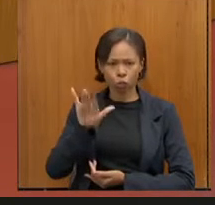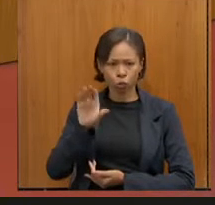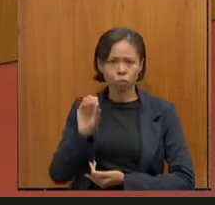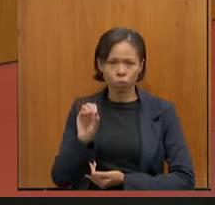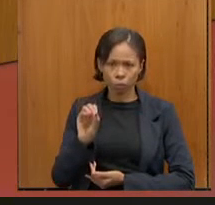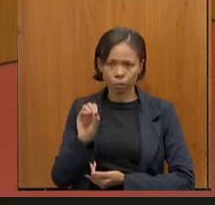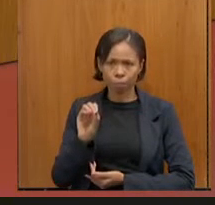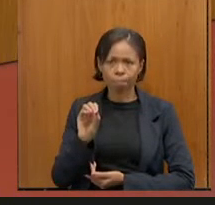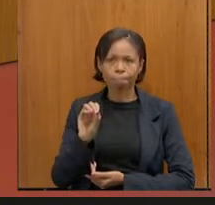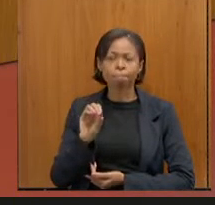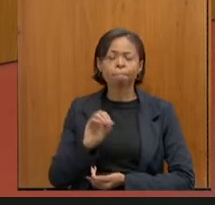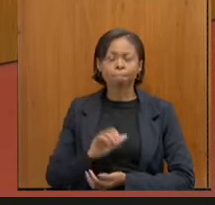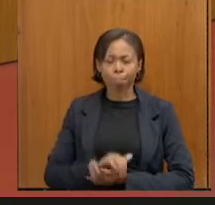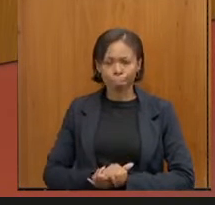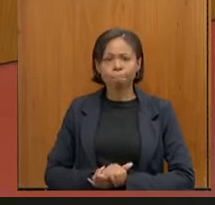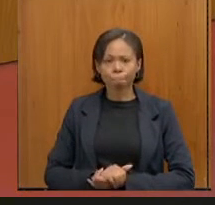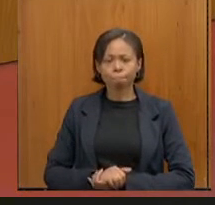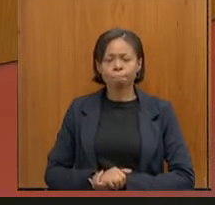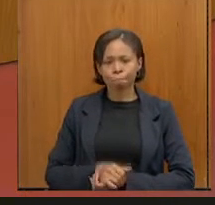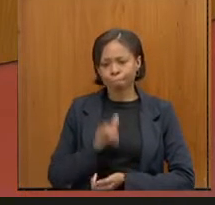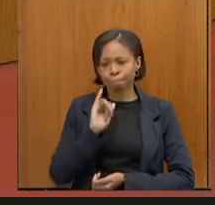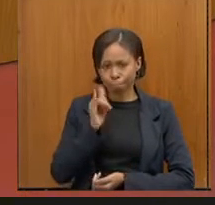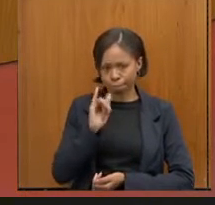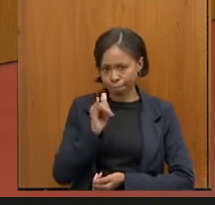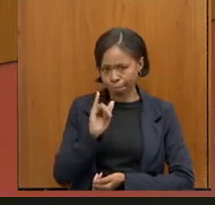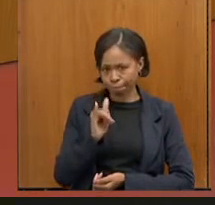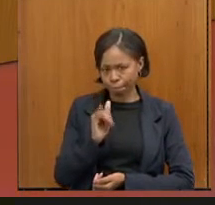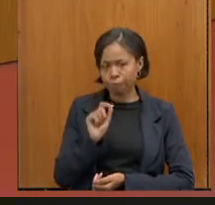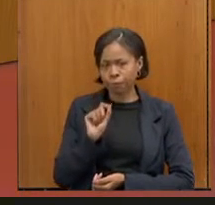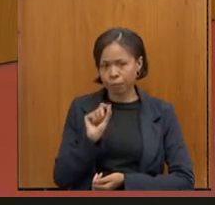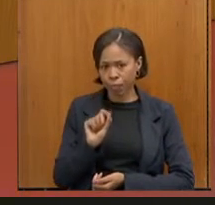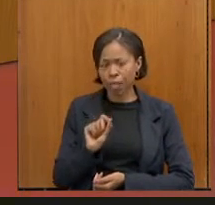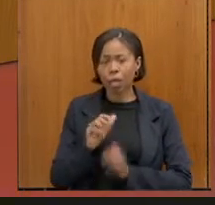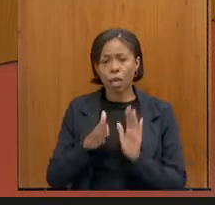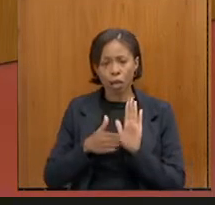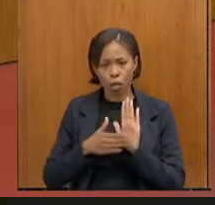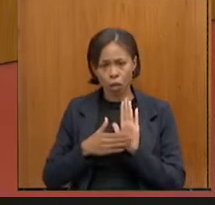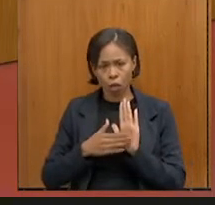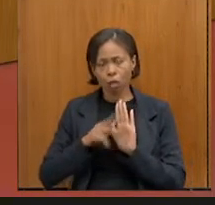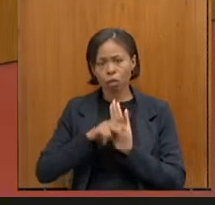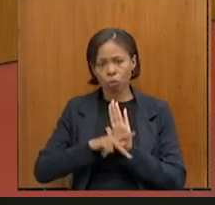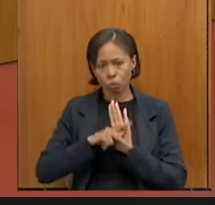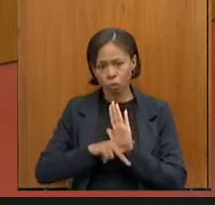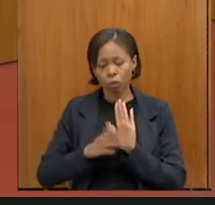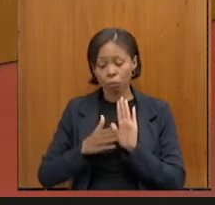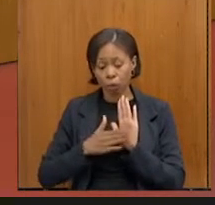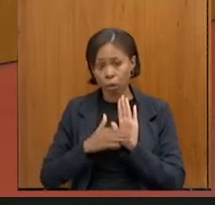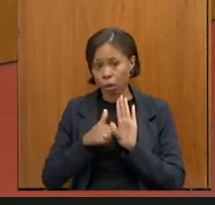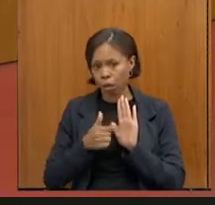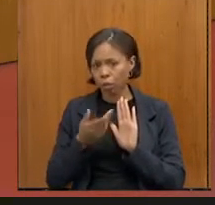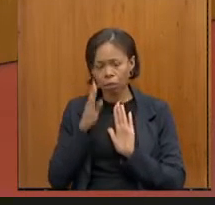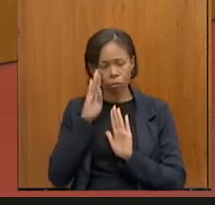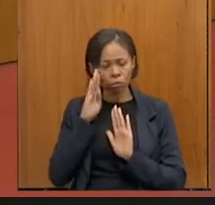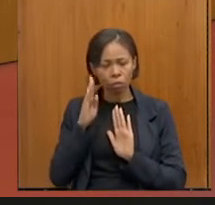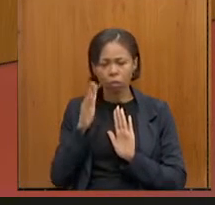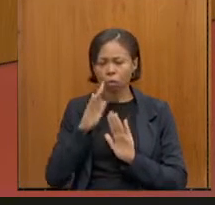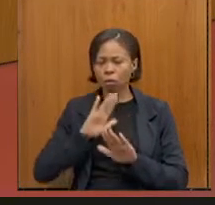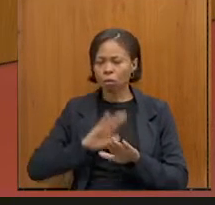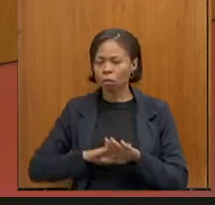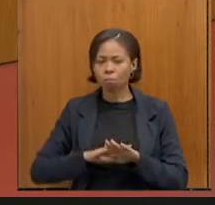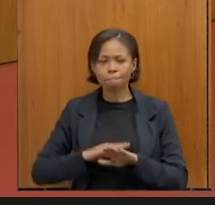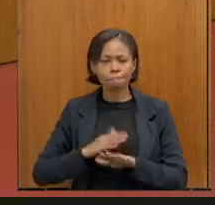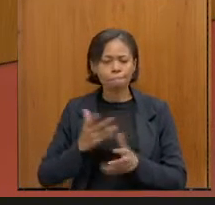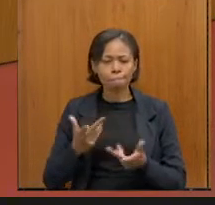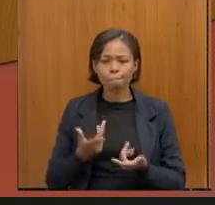posso realmente dizer o Senhor que esse é o programa que a nossa menina dos olhos é o